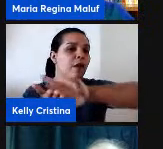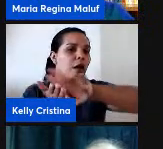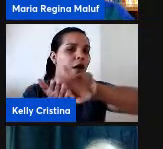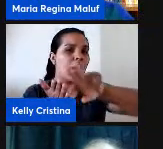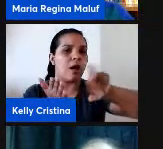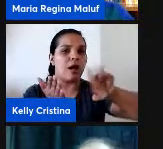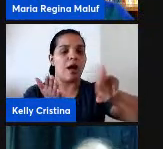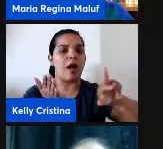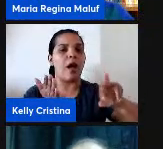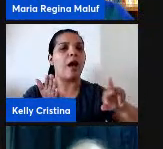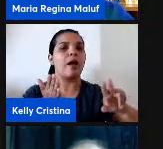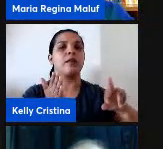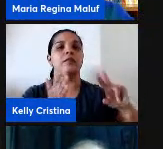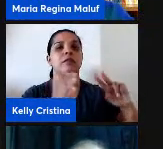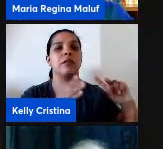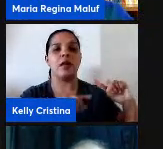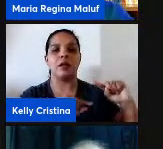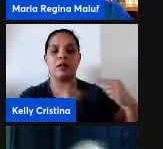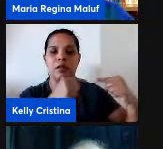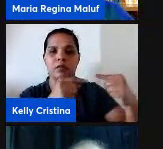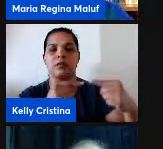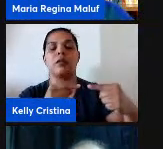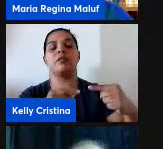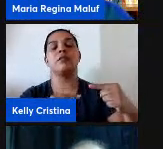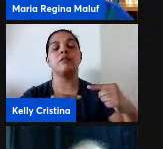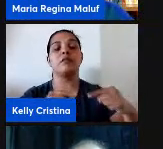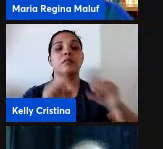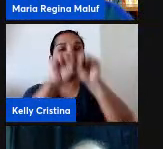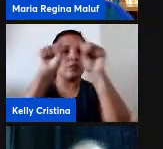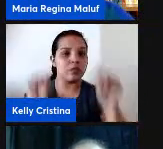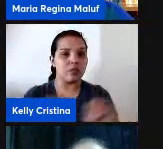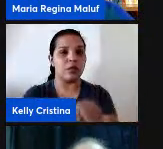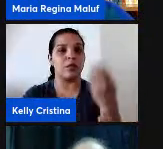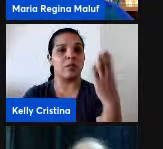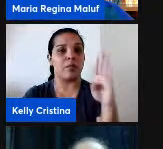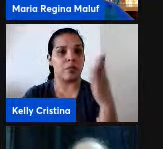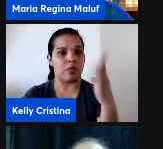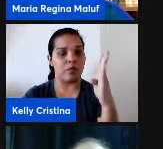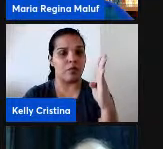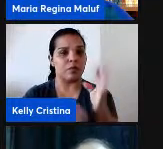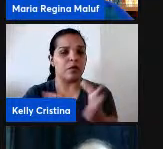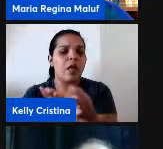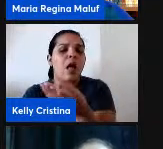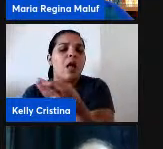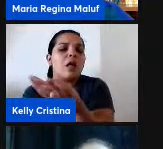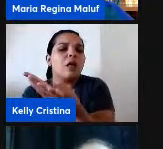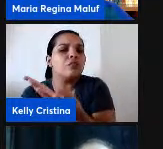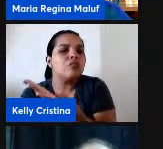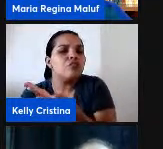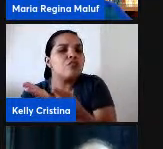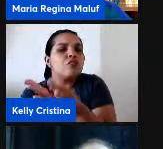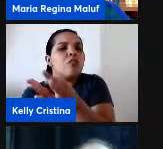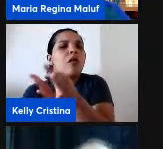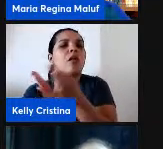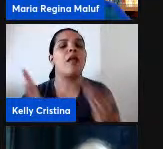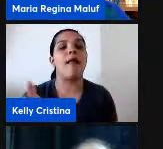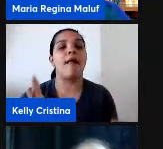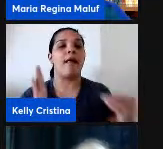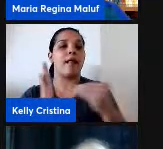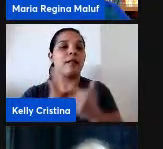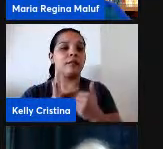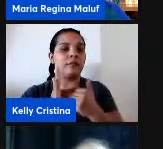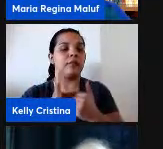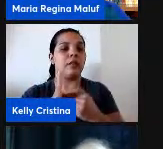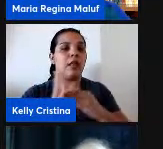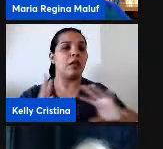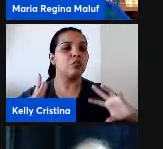várias hierarquias de sistemas biológicos, desde uma célula, né, até um organismo complexo, como